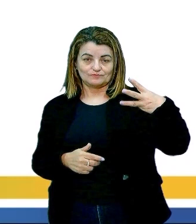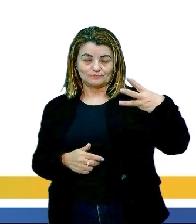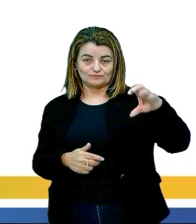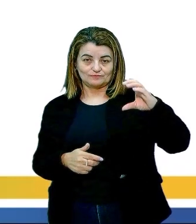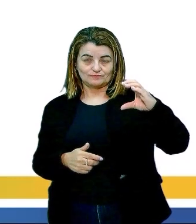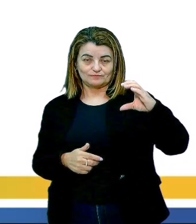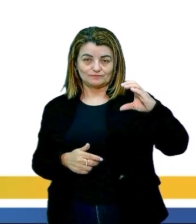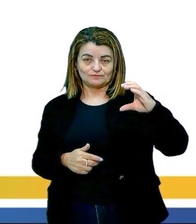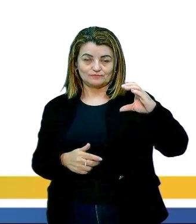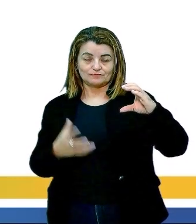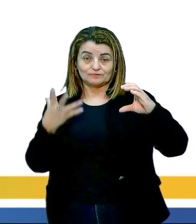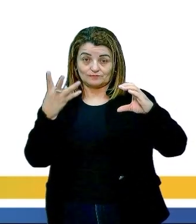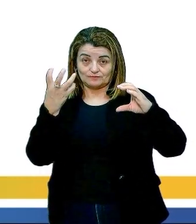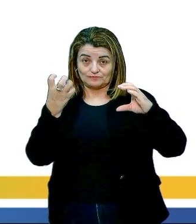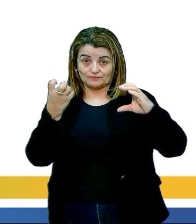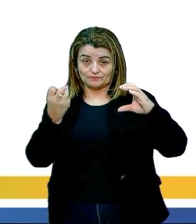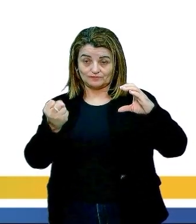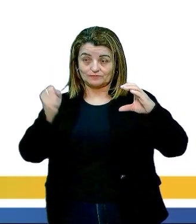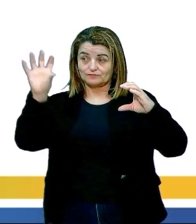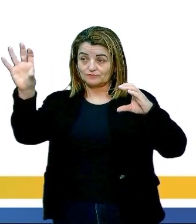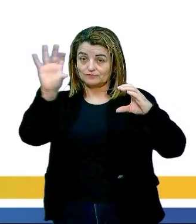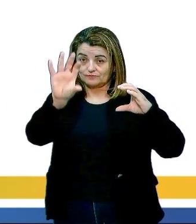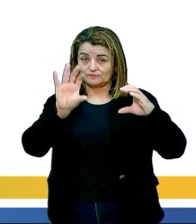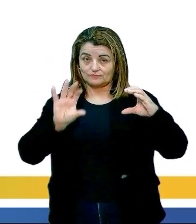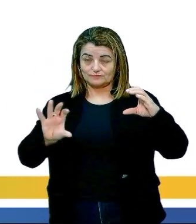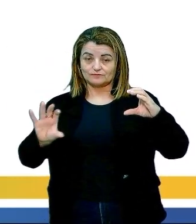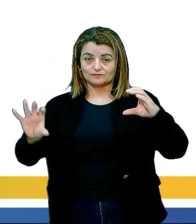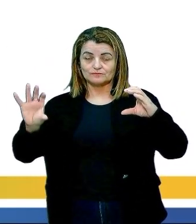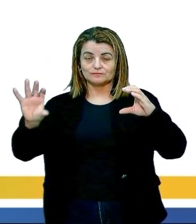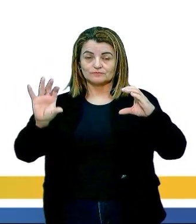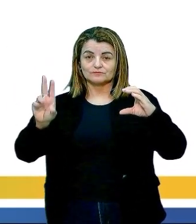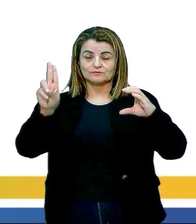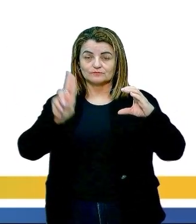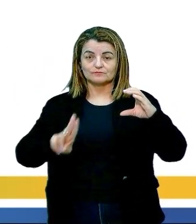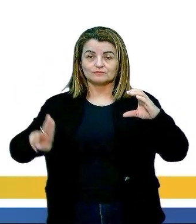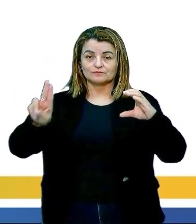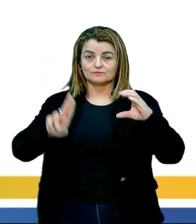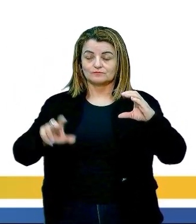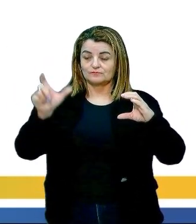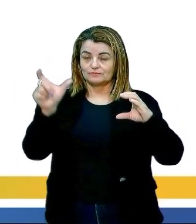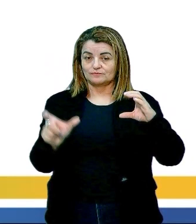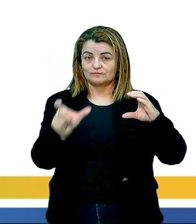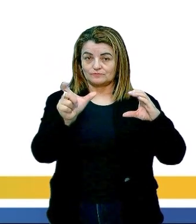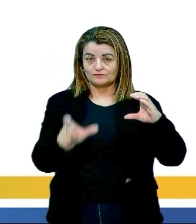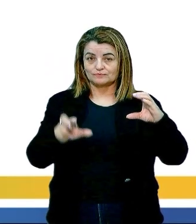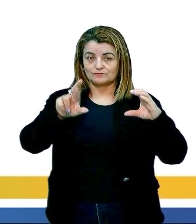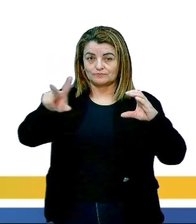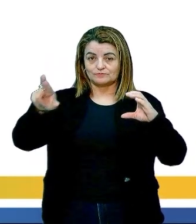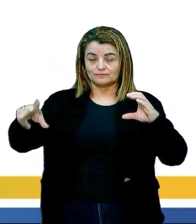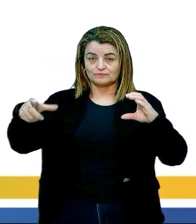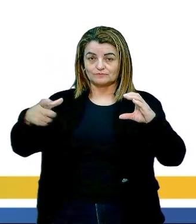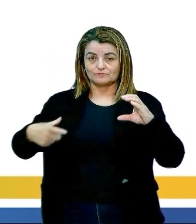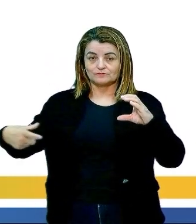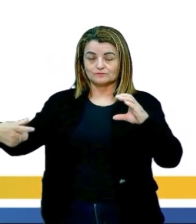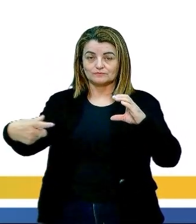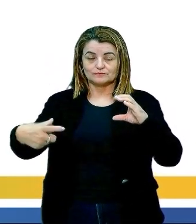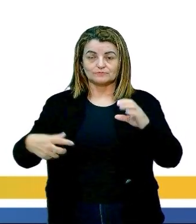Letra C. Aceitação dos regionalismos utilizado por pessoas de diferentes lugares.